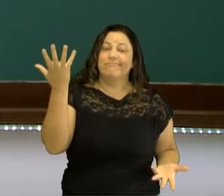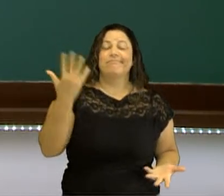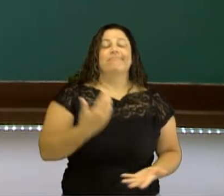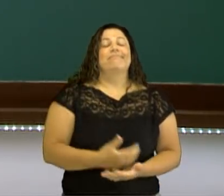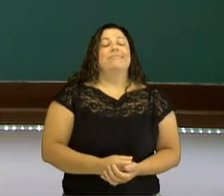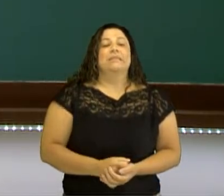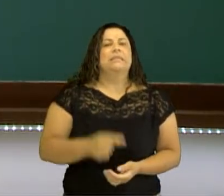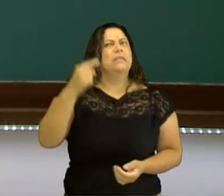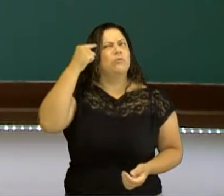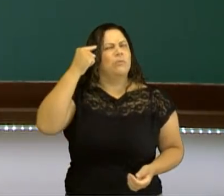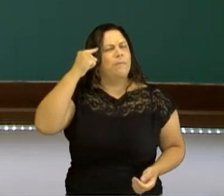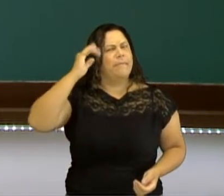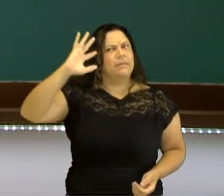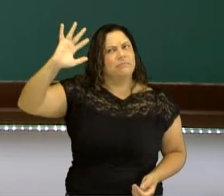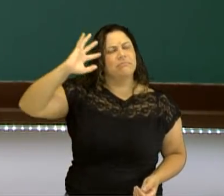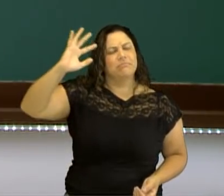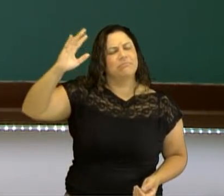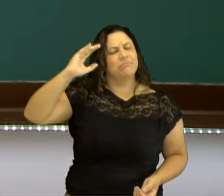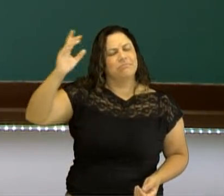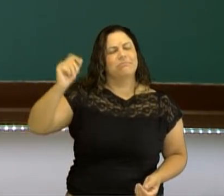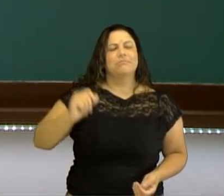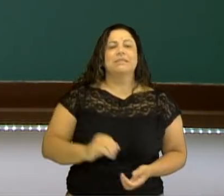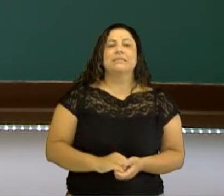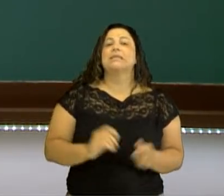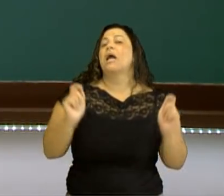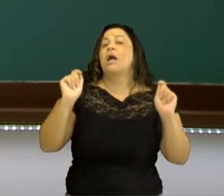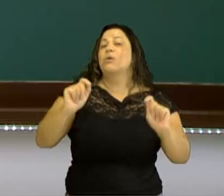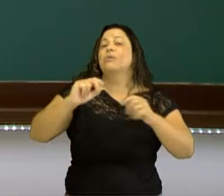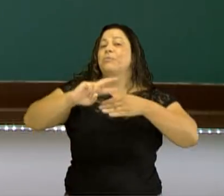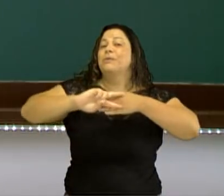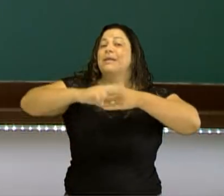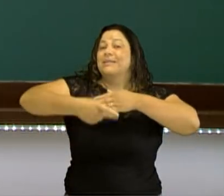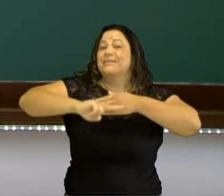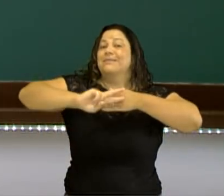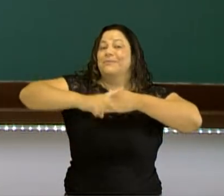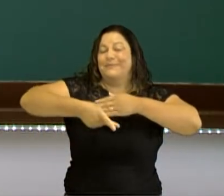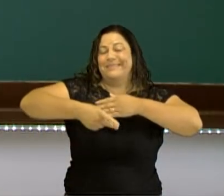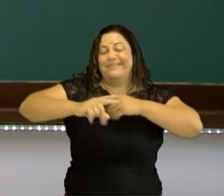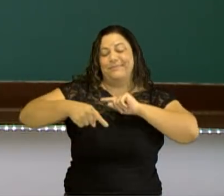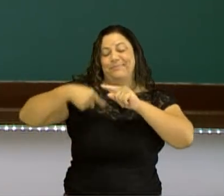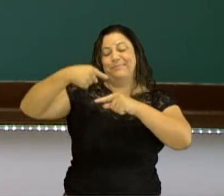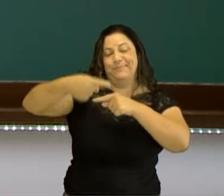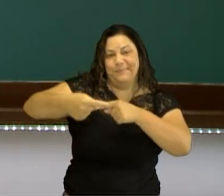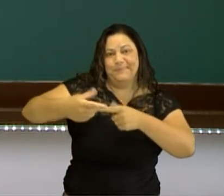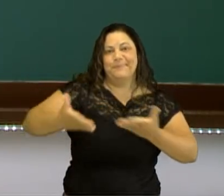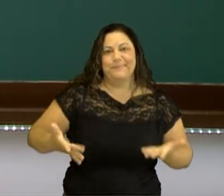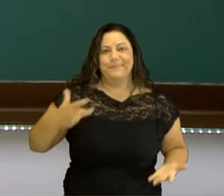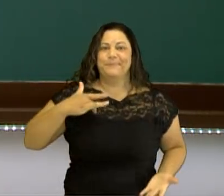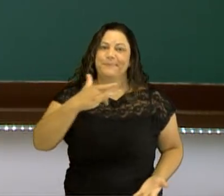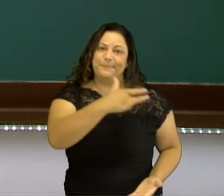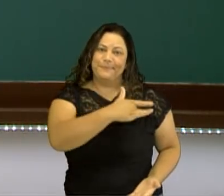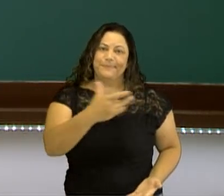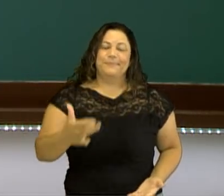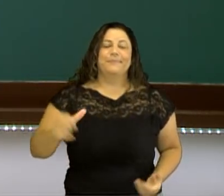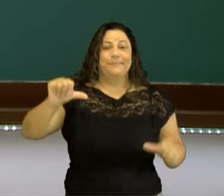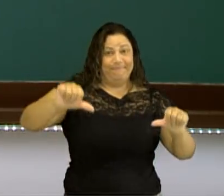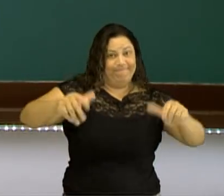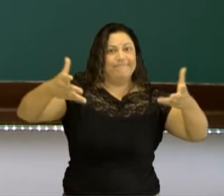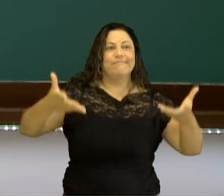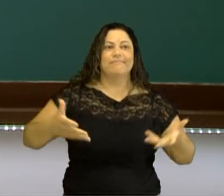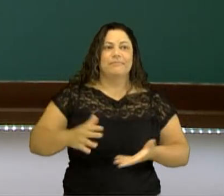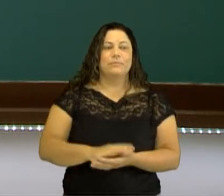um pouquinho sobre esse hábito e que consequências, né, isso trará à saúde.